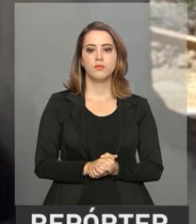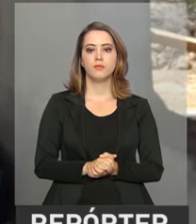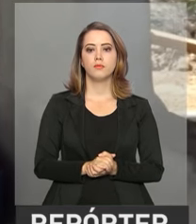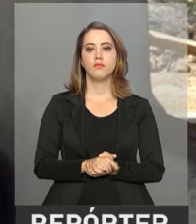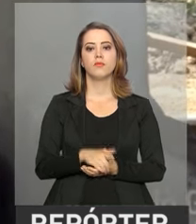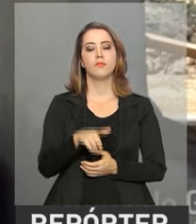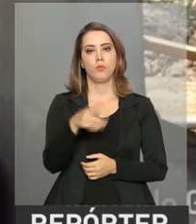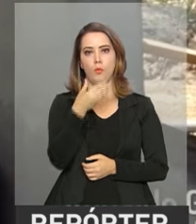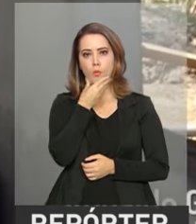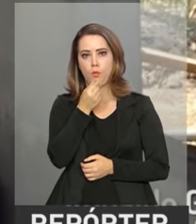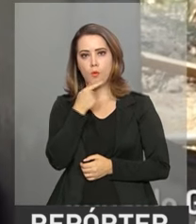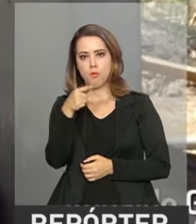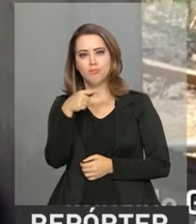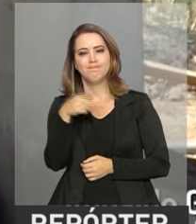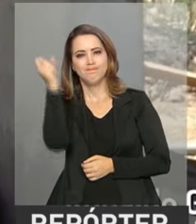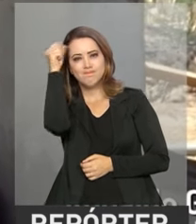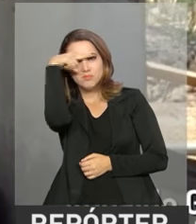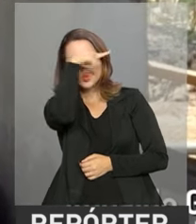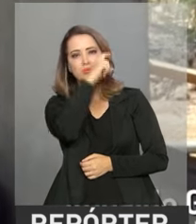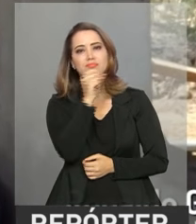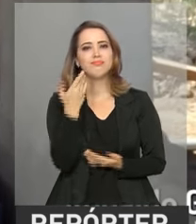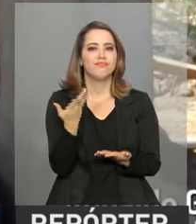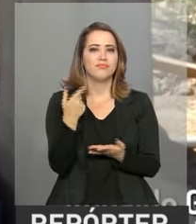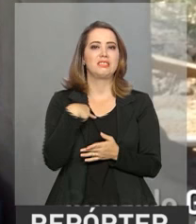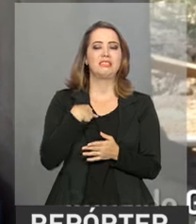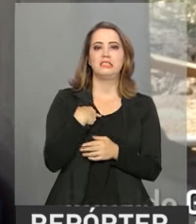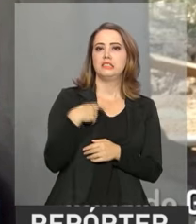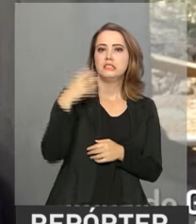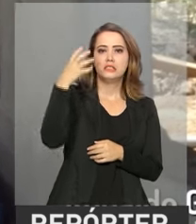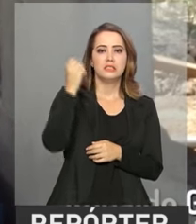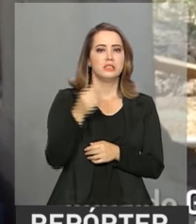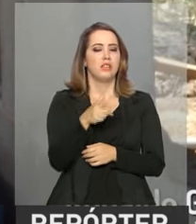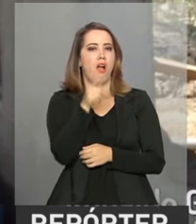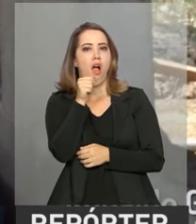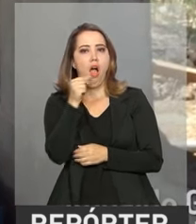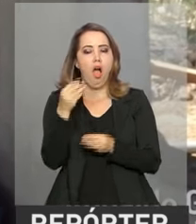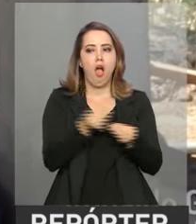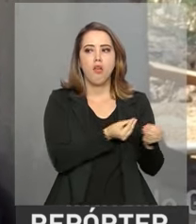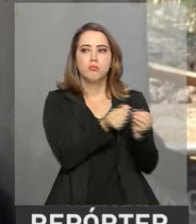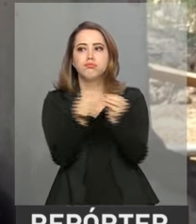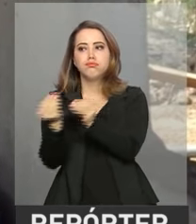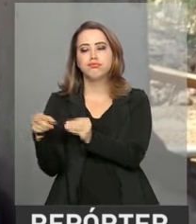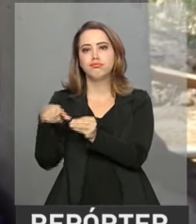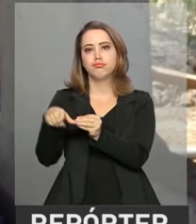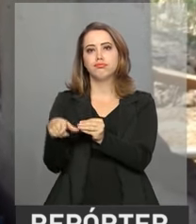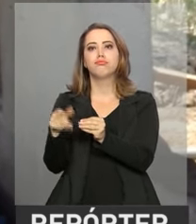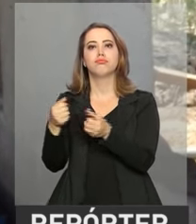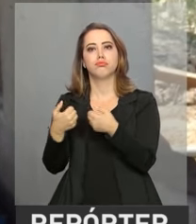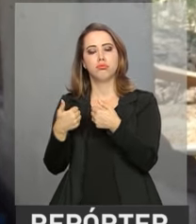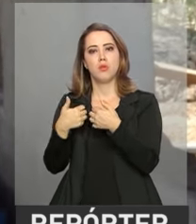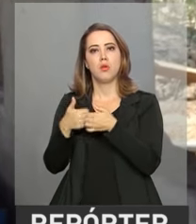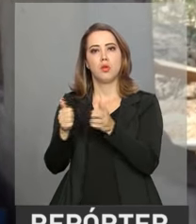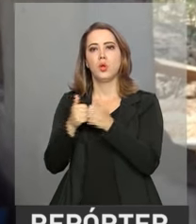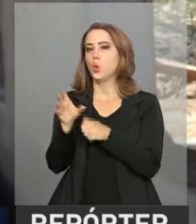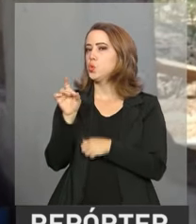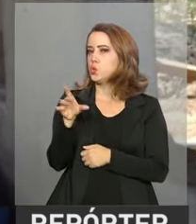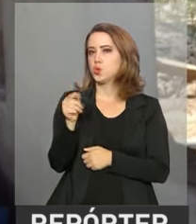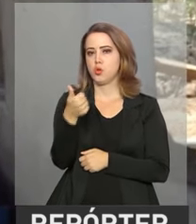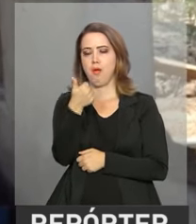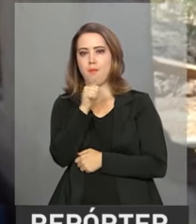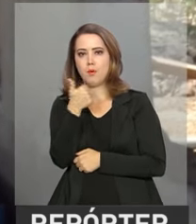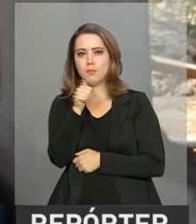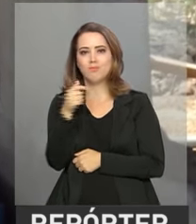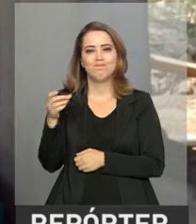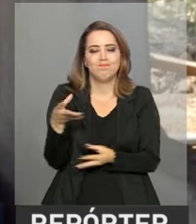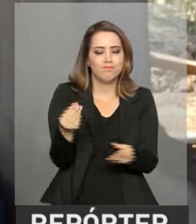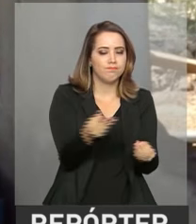Mas a dificuldade era grande. A gente dependia de uma viagem d'água da Defesa Civil por semana, uma viagem, que era só para beber essa água. Muito difícil.